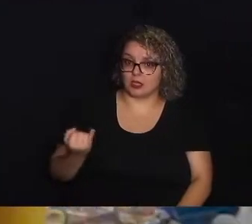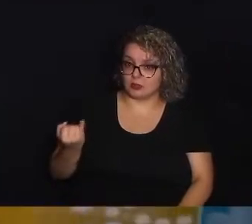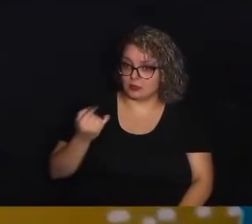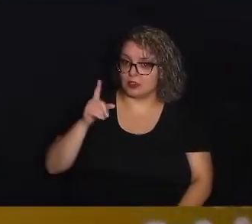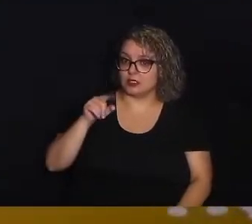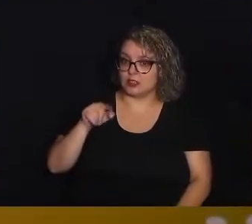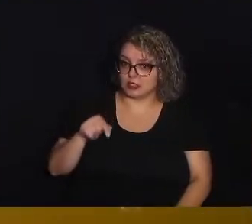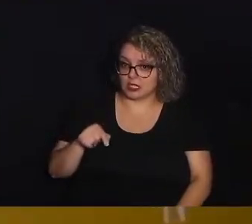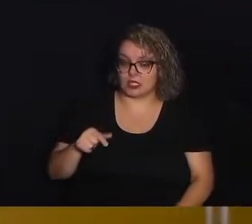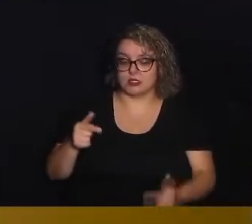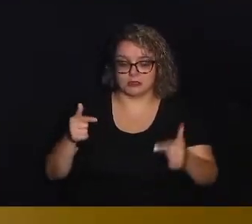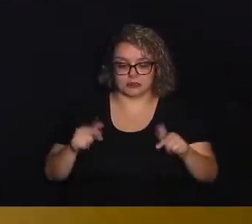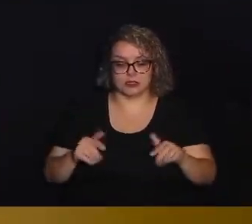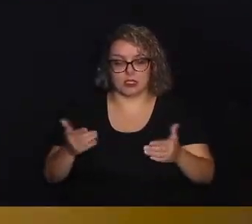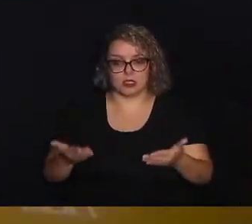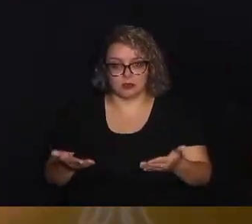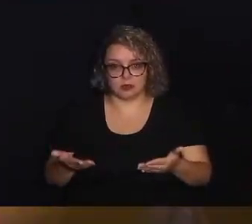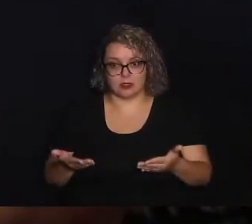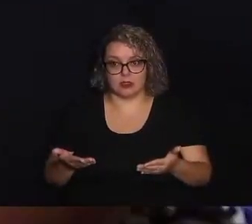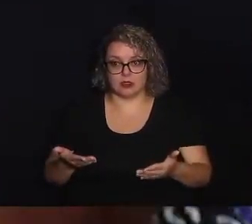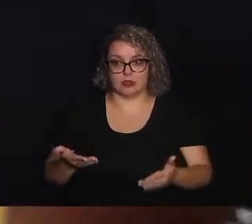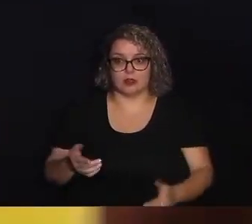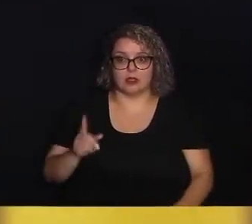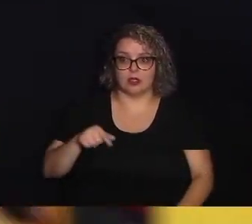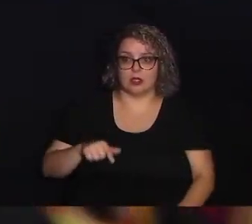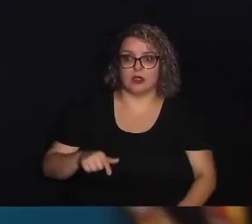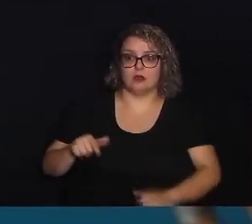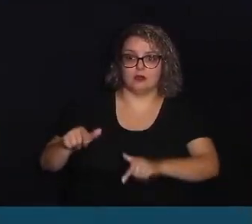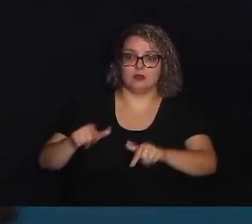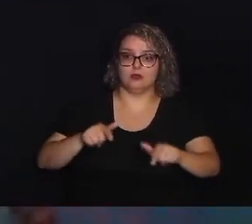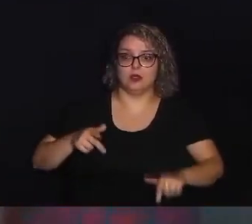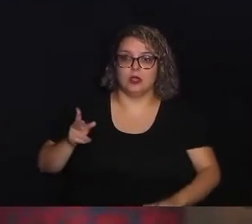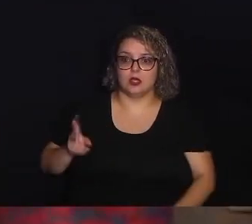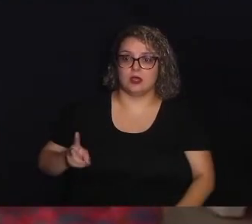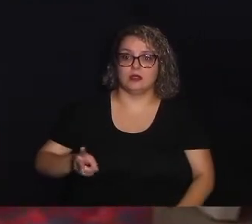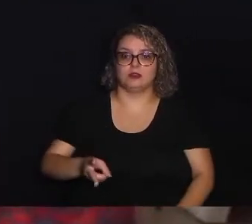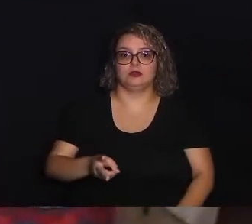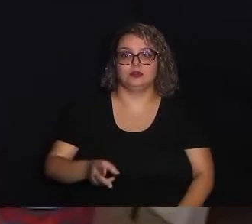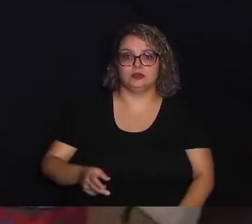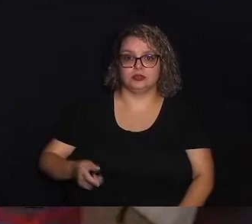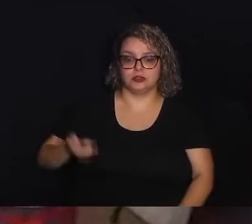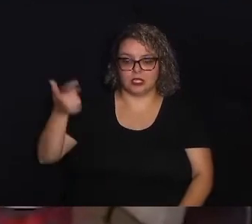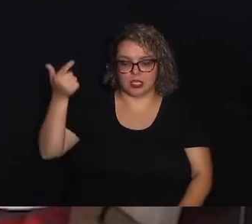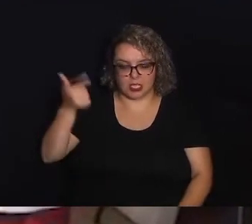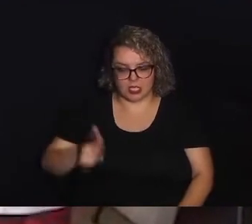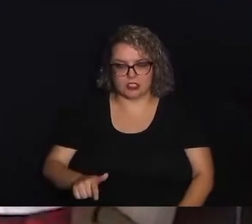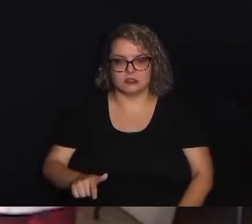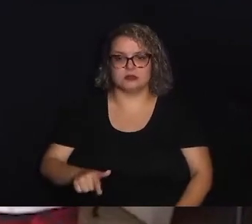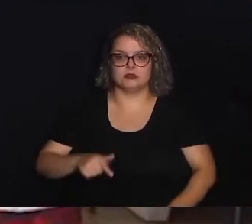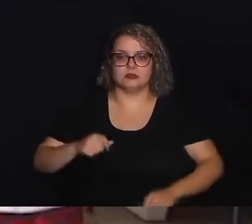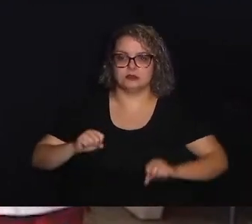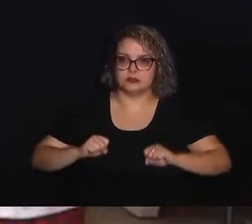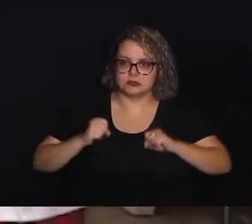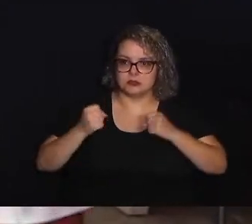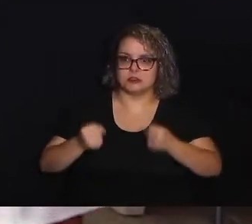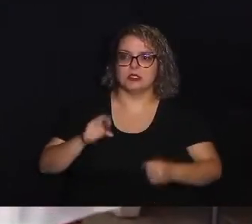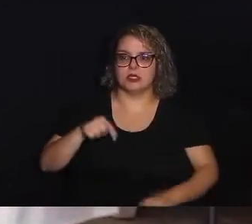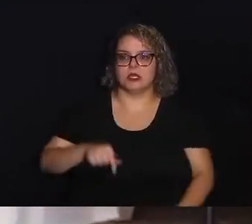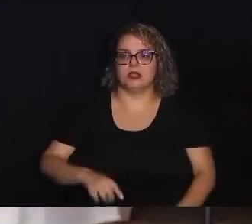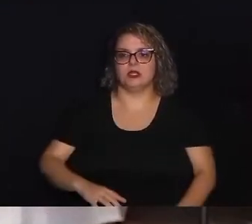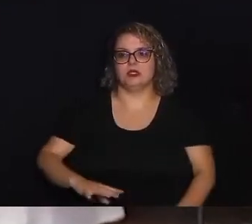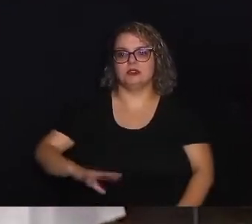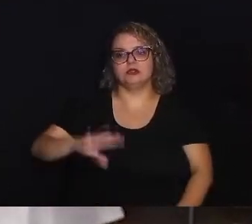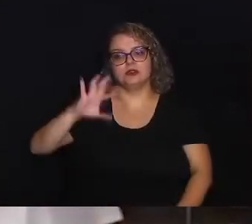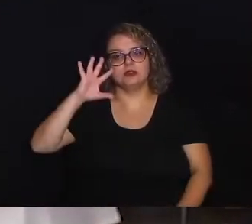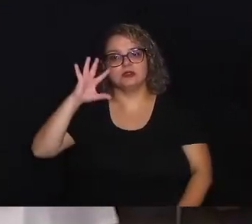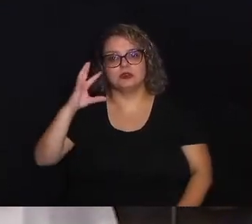a importância que é esse espaço que além de ser um espaço de continuidade de resistência ele